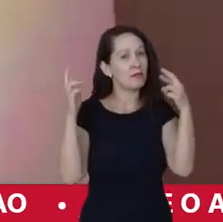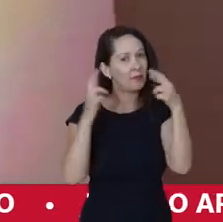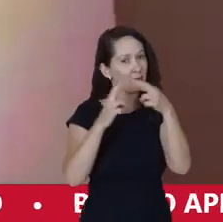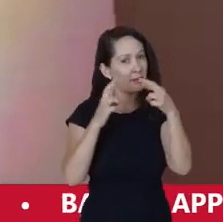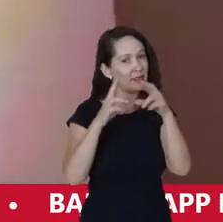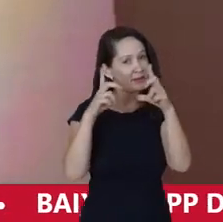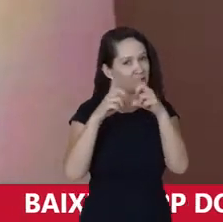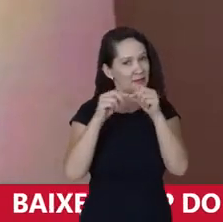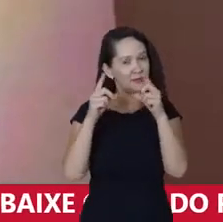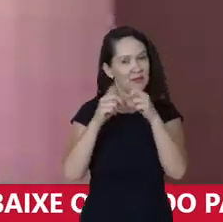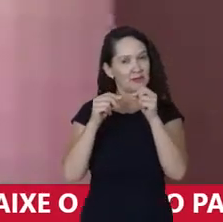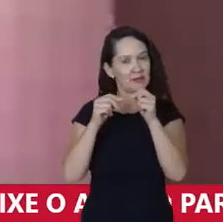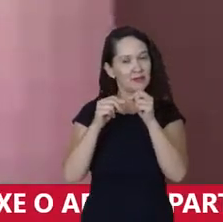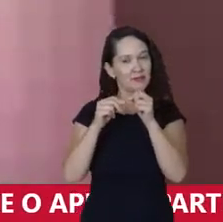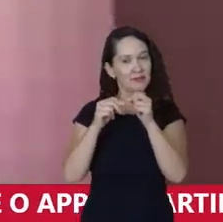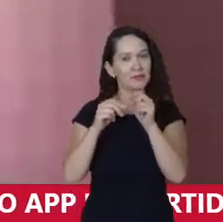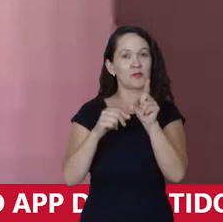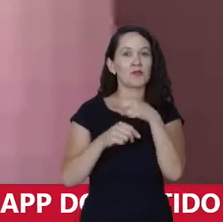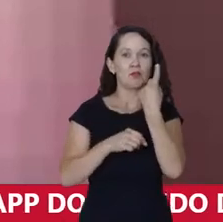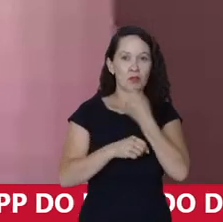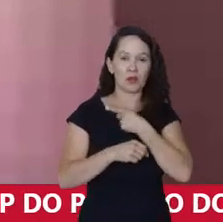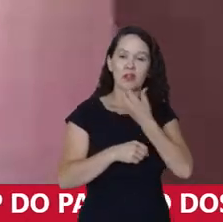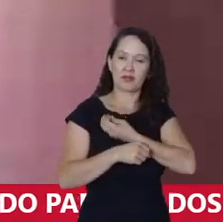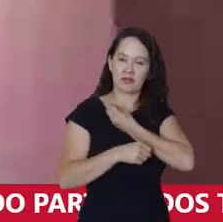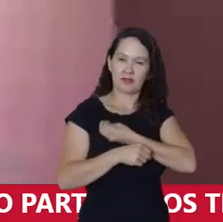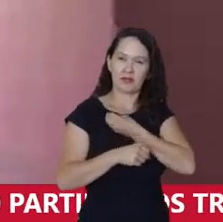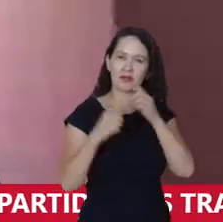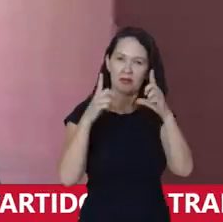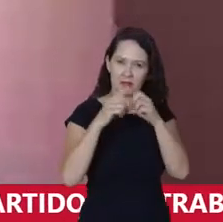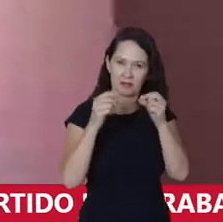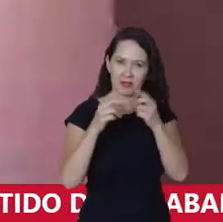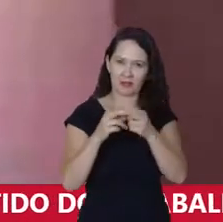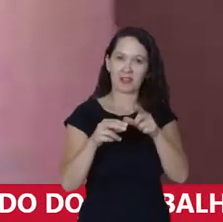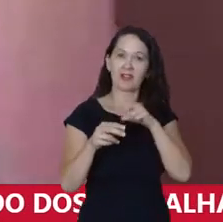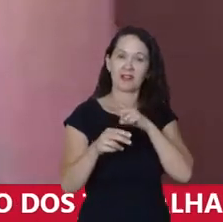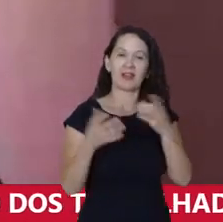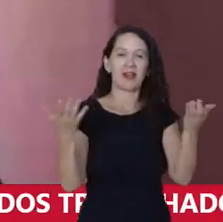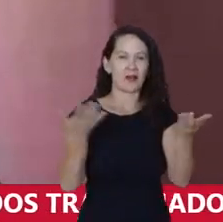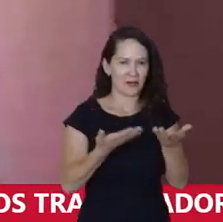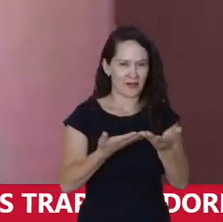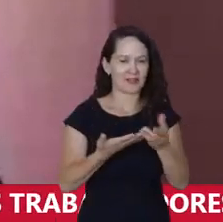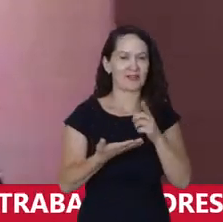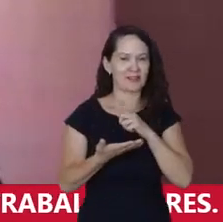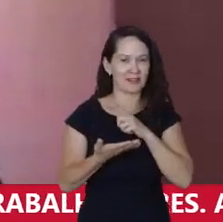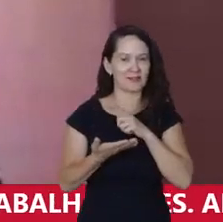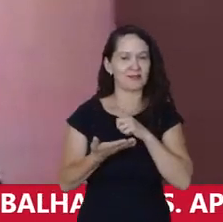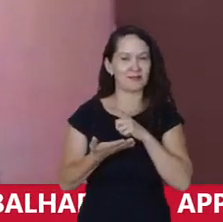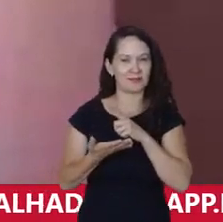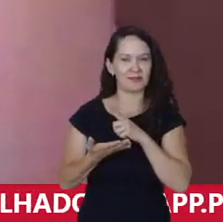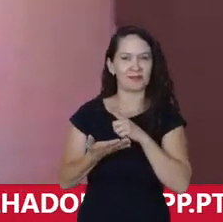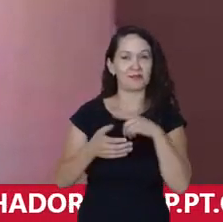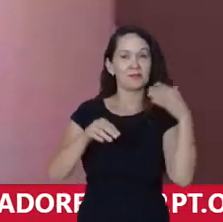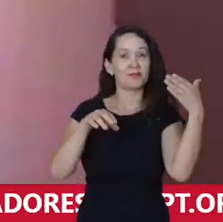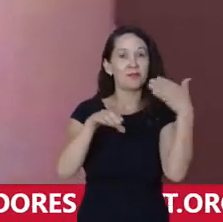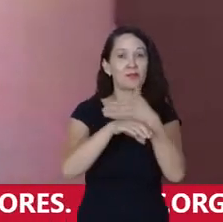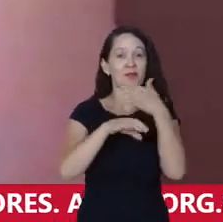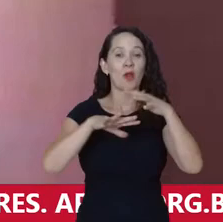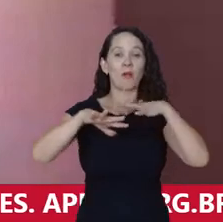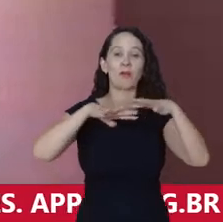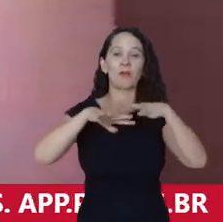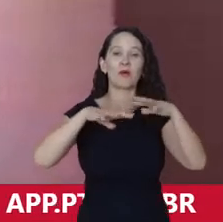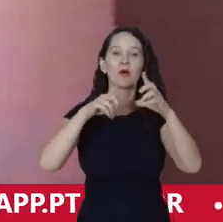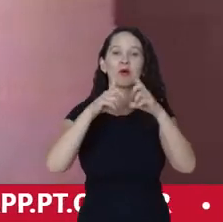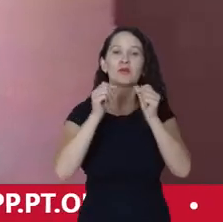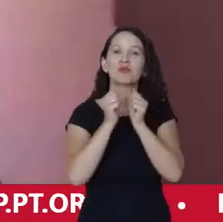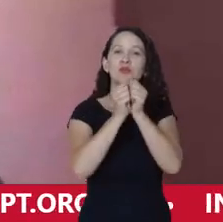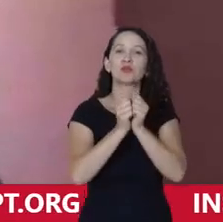em Brasília. Estamos em Brasília, neste momento, para participar dessa mobilização